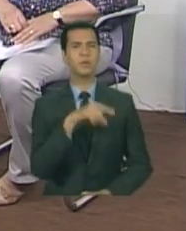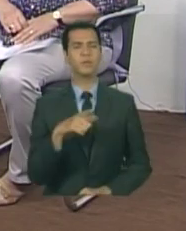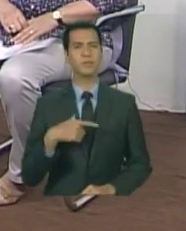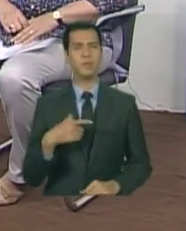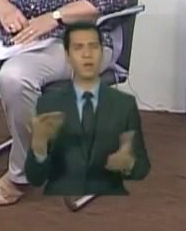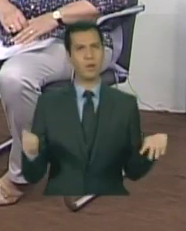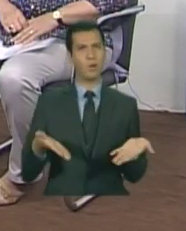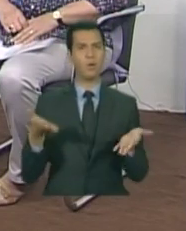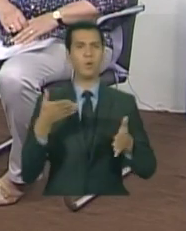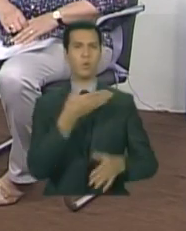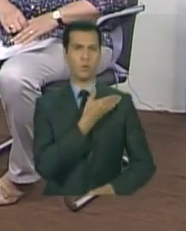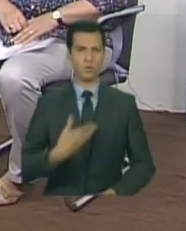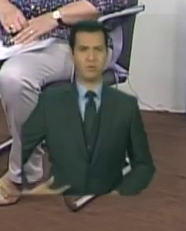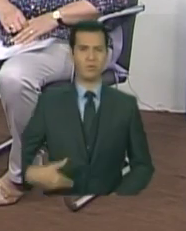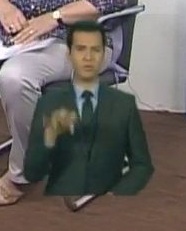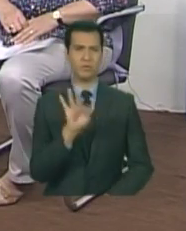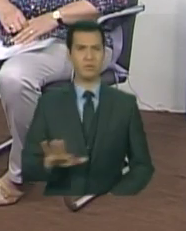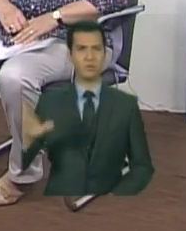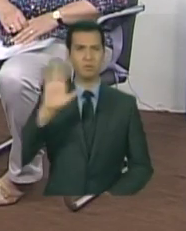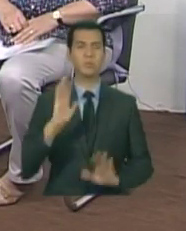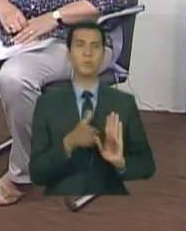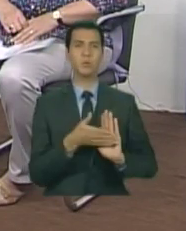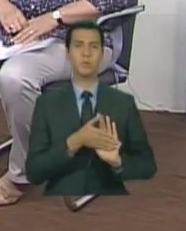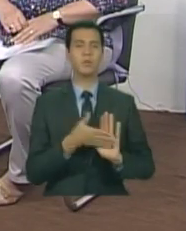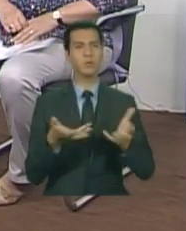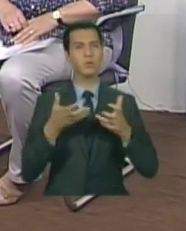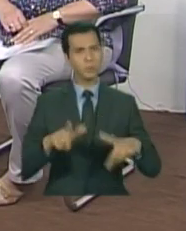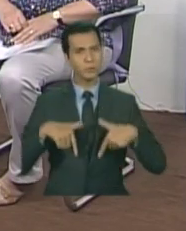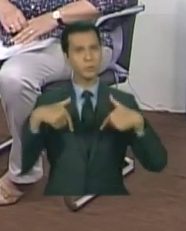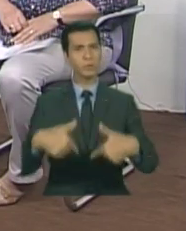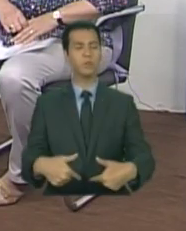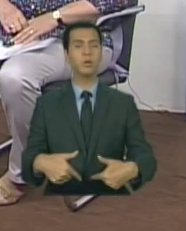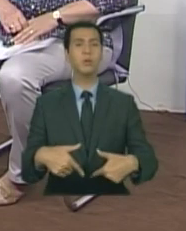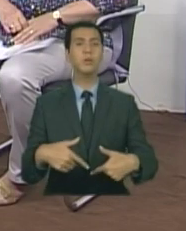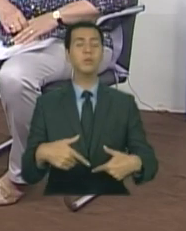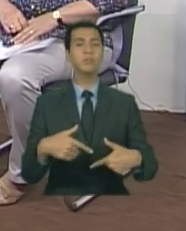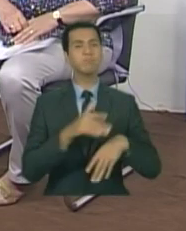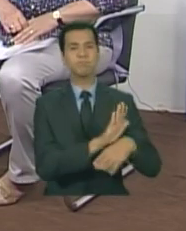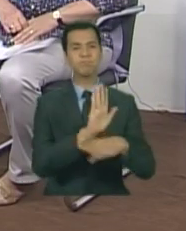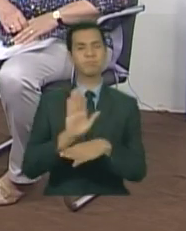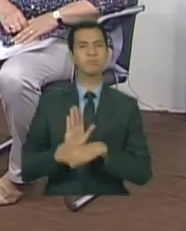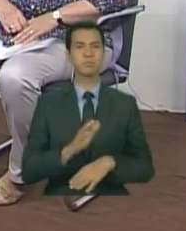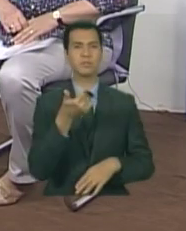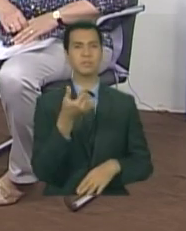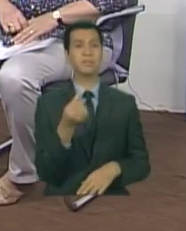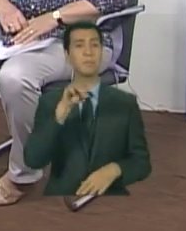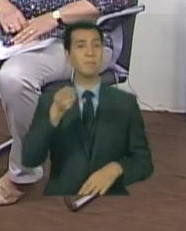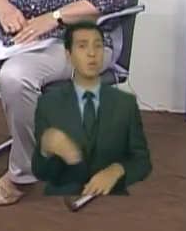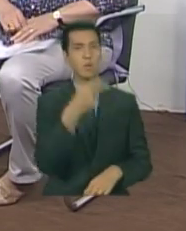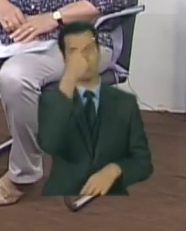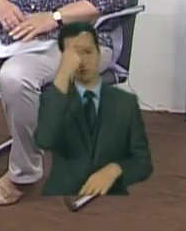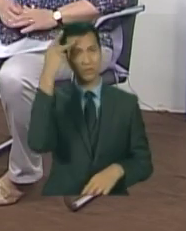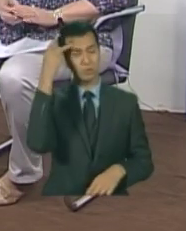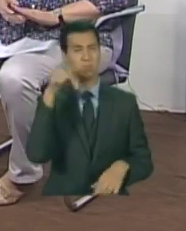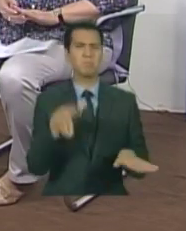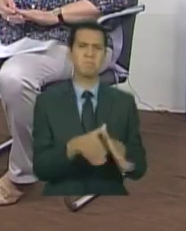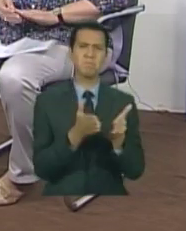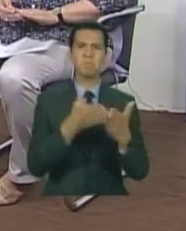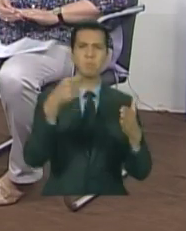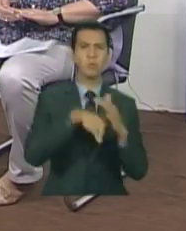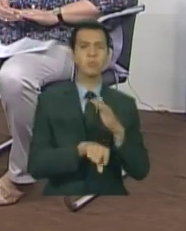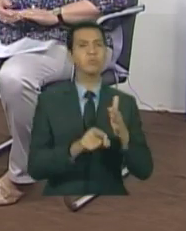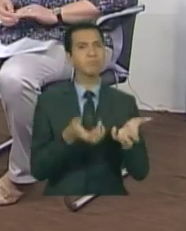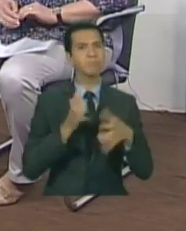pobreza, e que pretende-se tirar esses 16 milhões de brasileiros da linha de extrema pobreza, qual que é o papel da